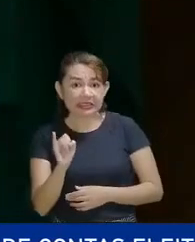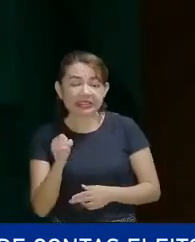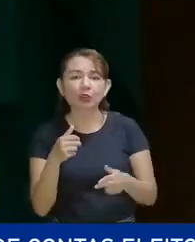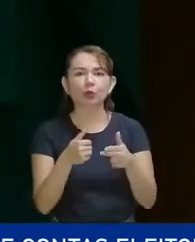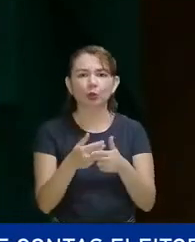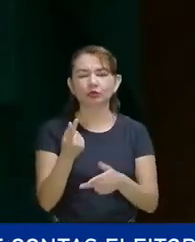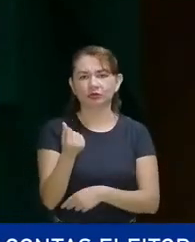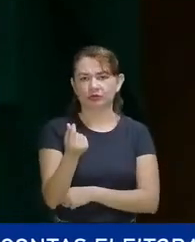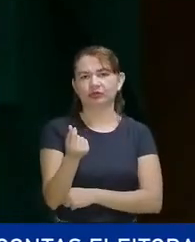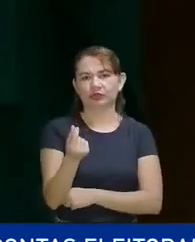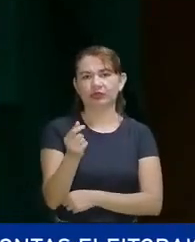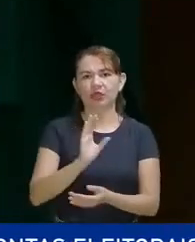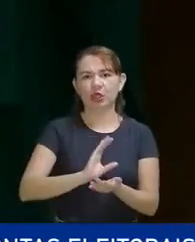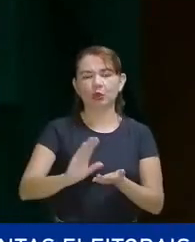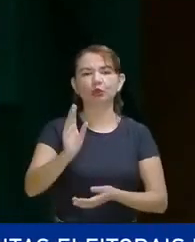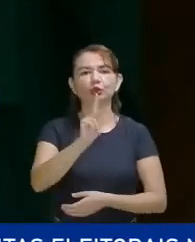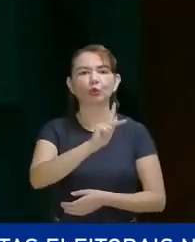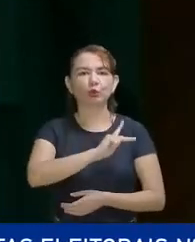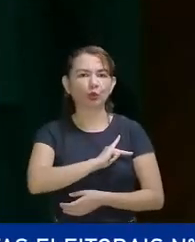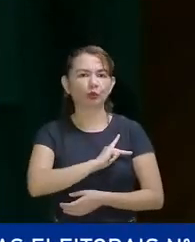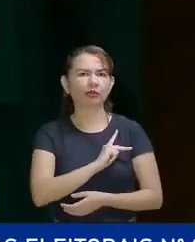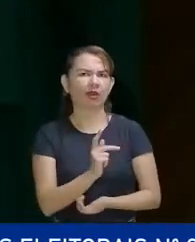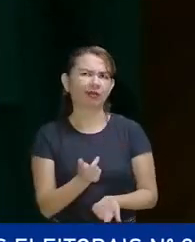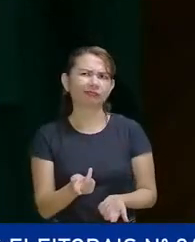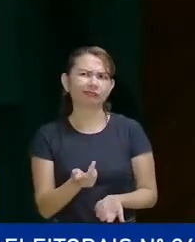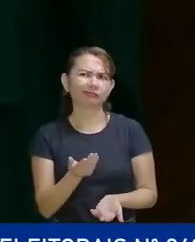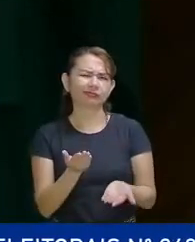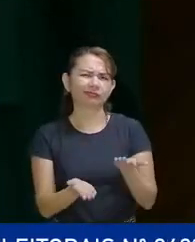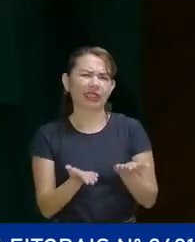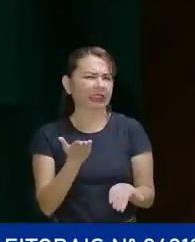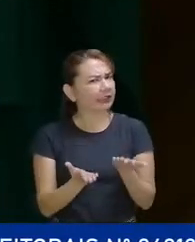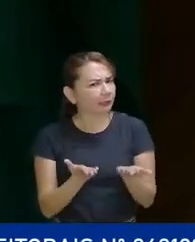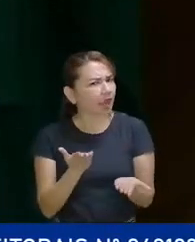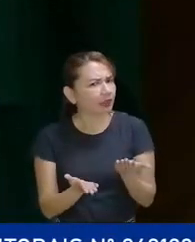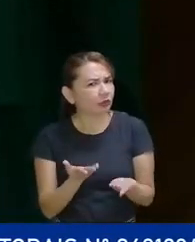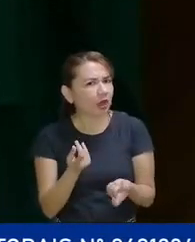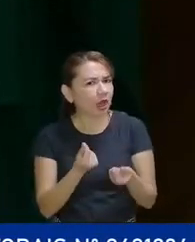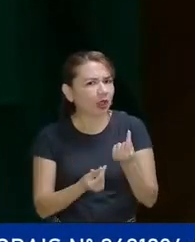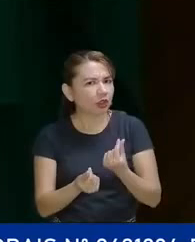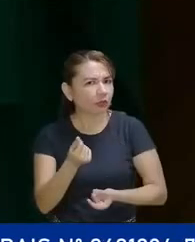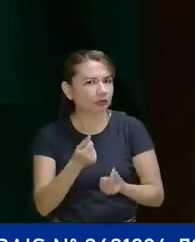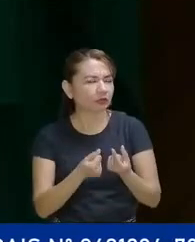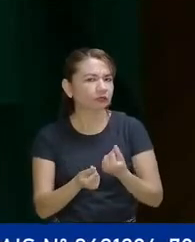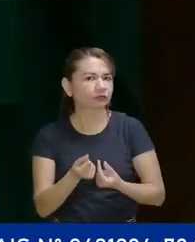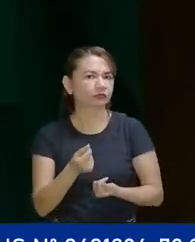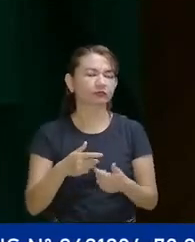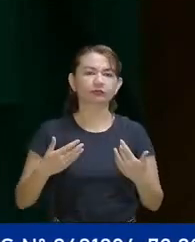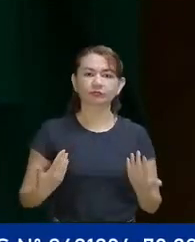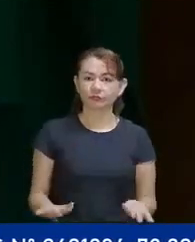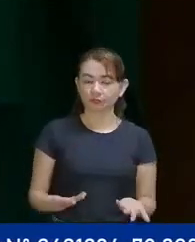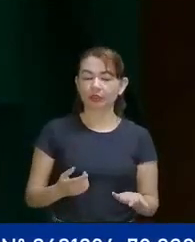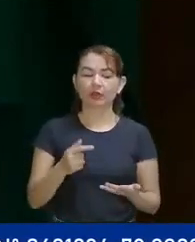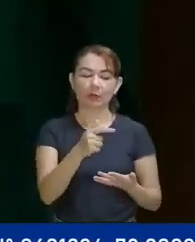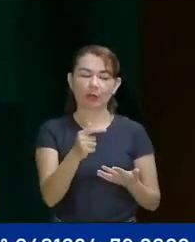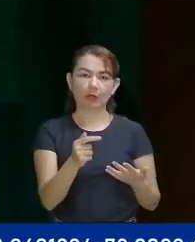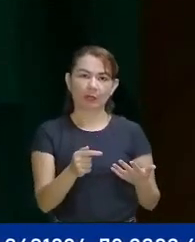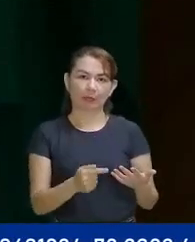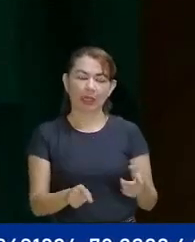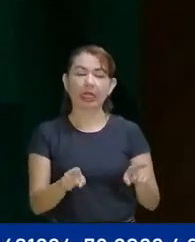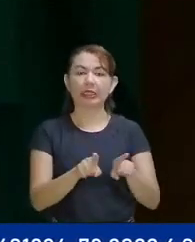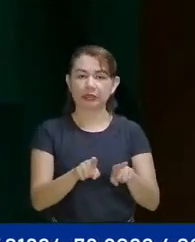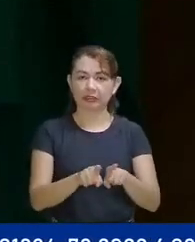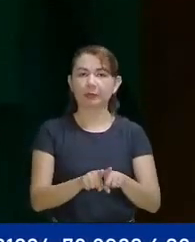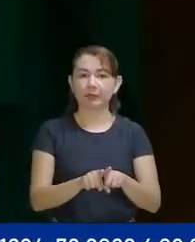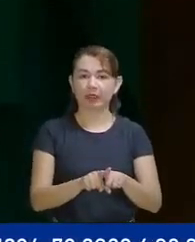gasto com recurso público foi eficiente, foi econômico. Em relação aos demais gastos, como já disse,